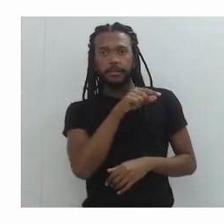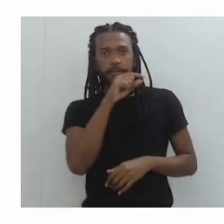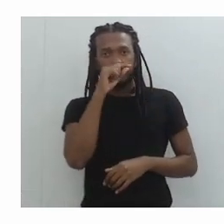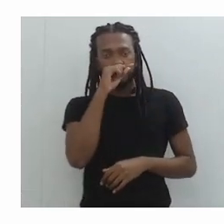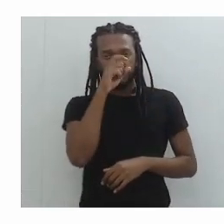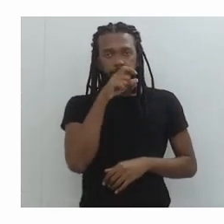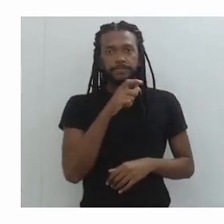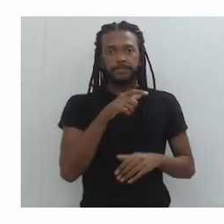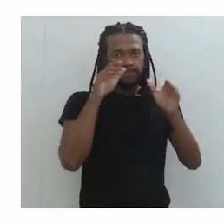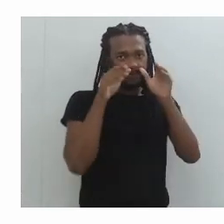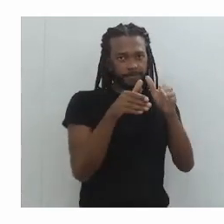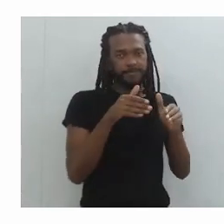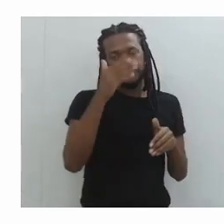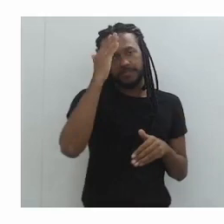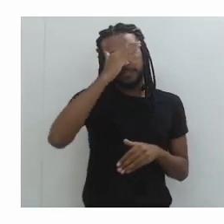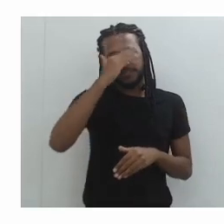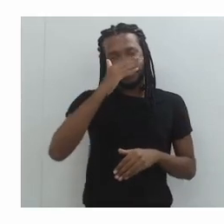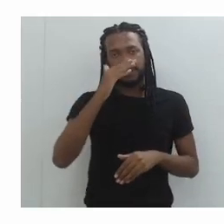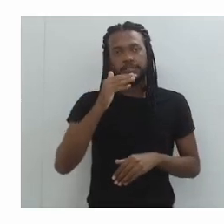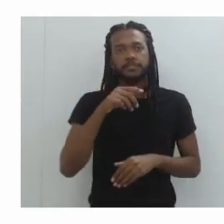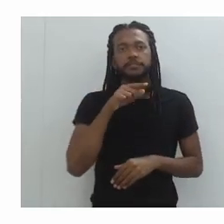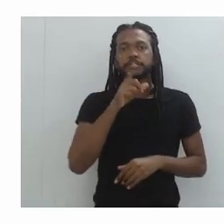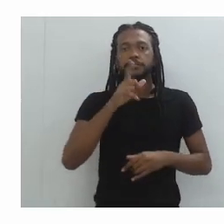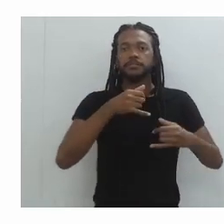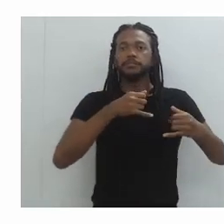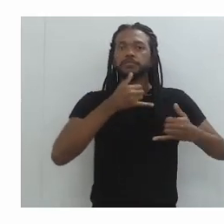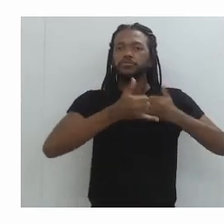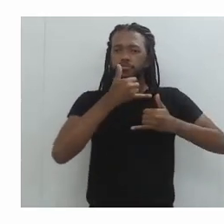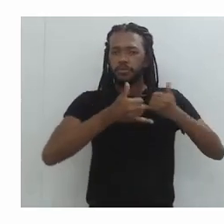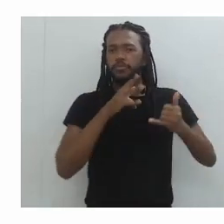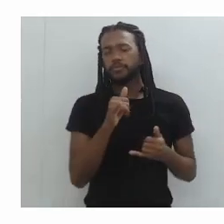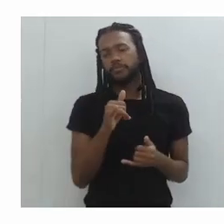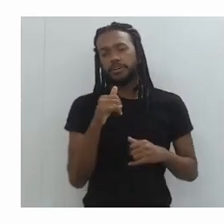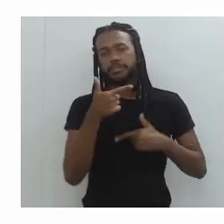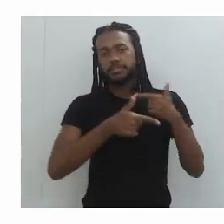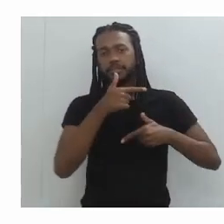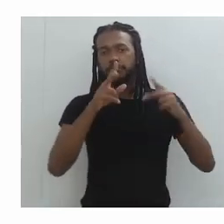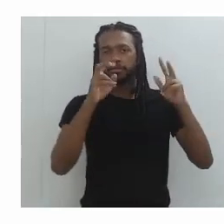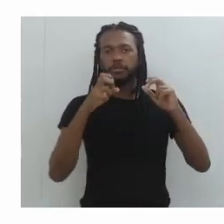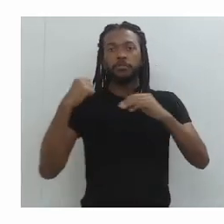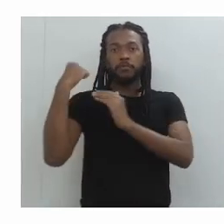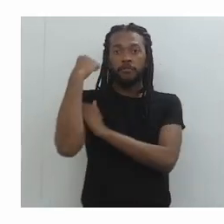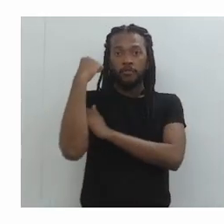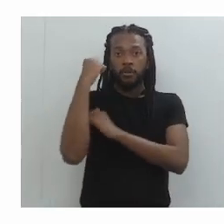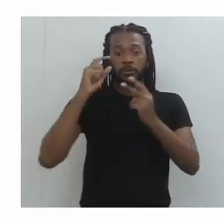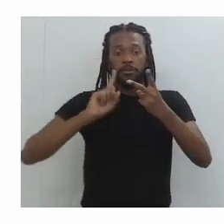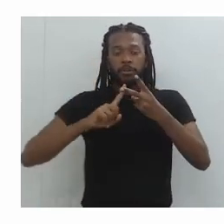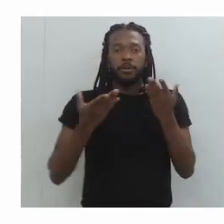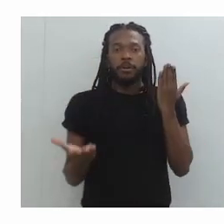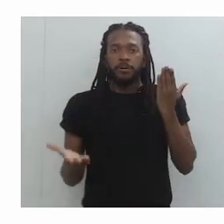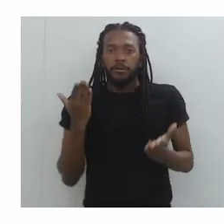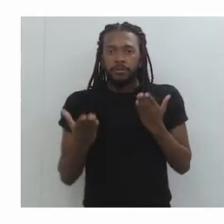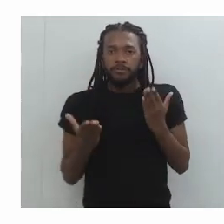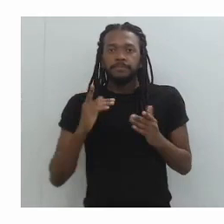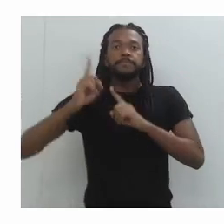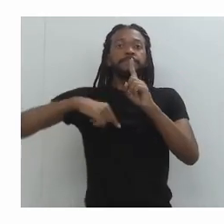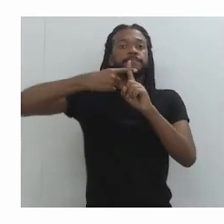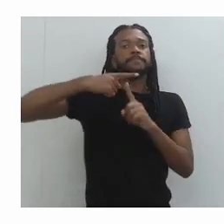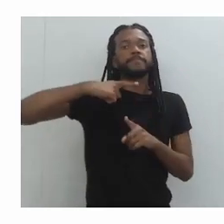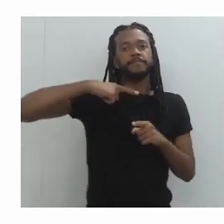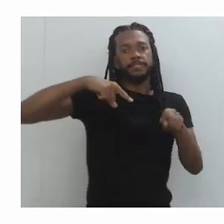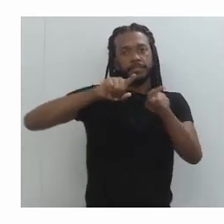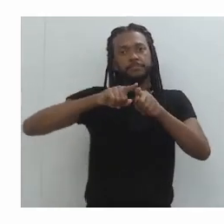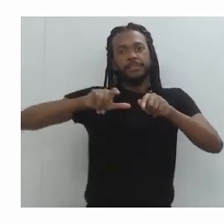trazer aí. É um jogo, gente, que vai trabalhar justamente a questão da força do equilíbrio, mas ele